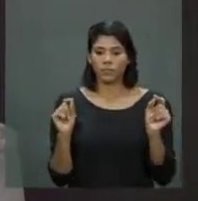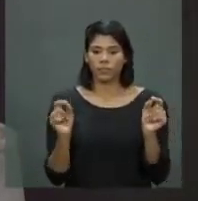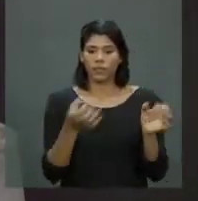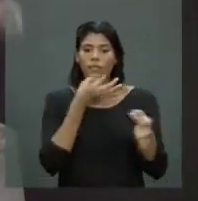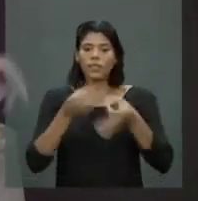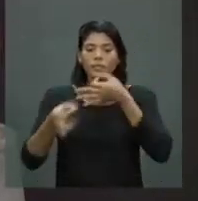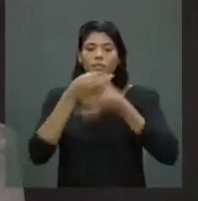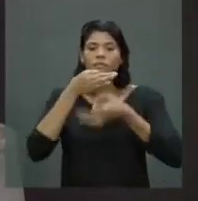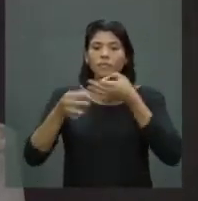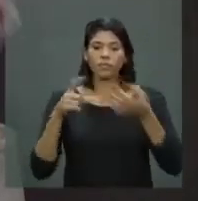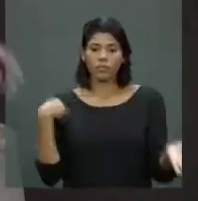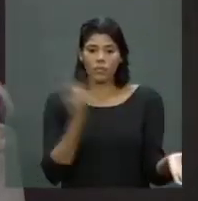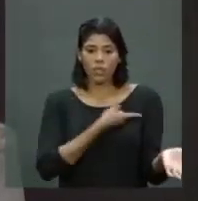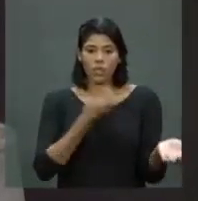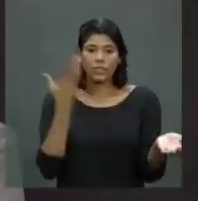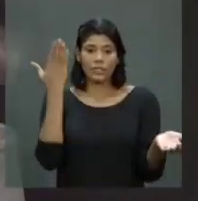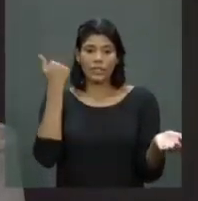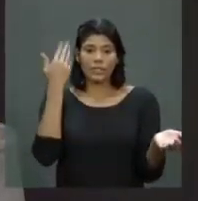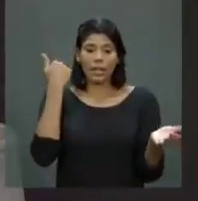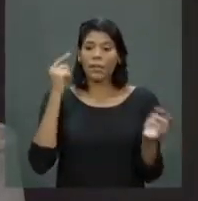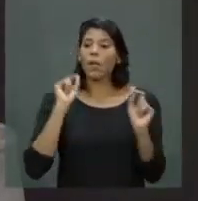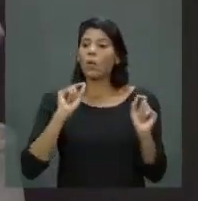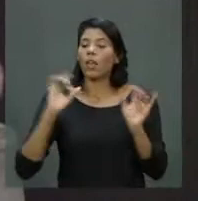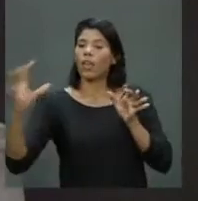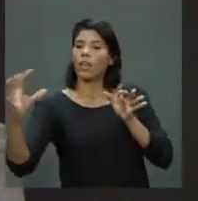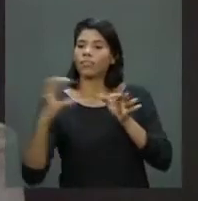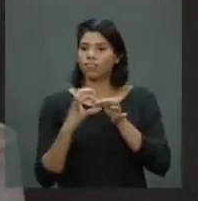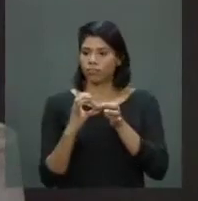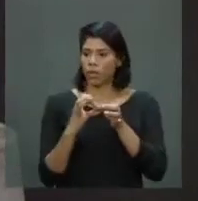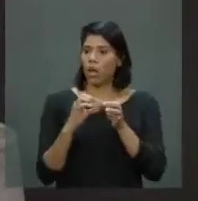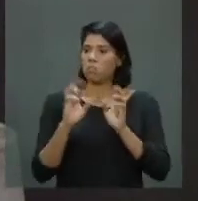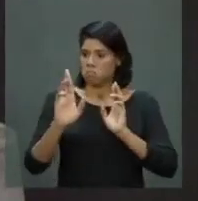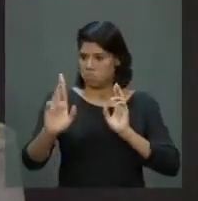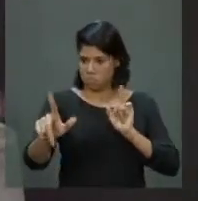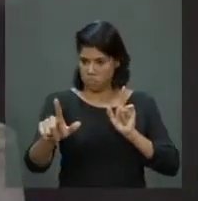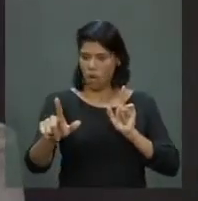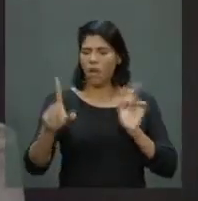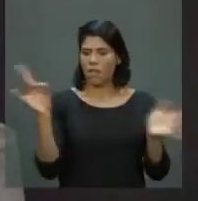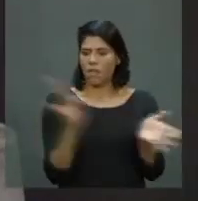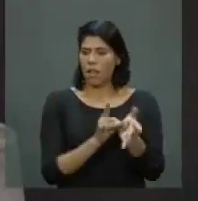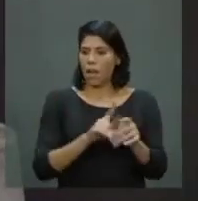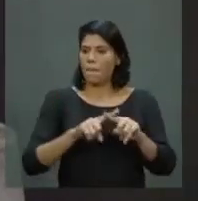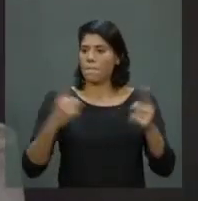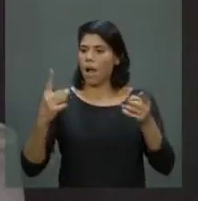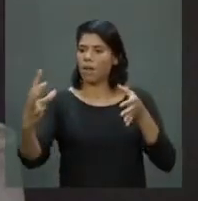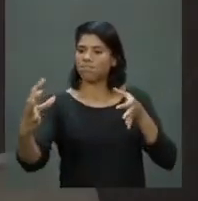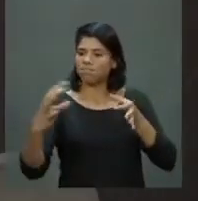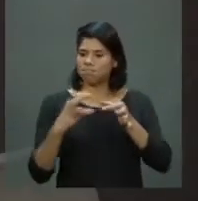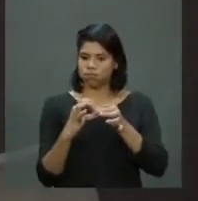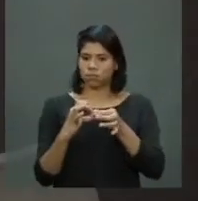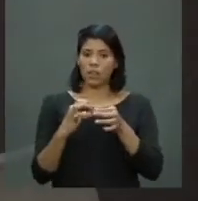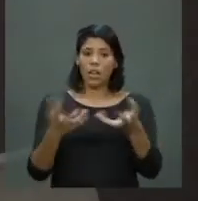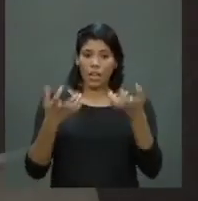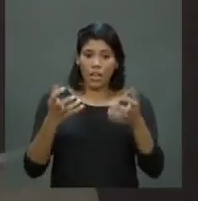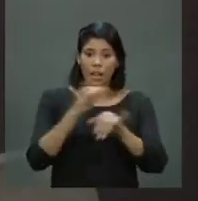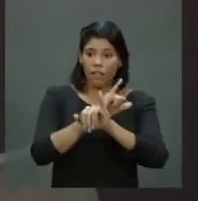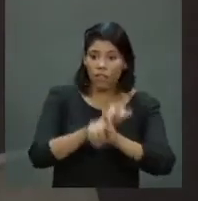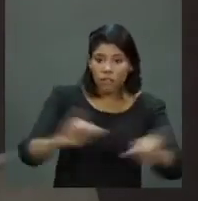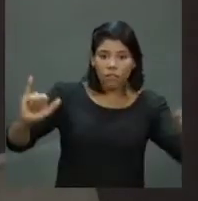nós saibamos aquilo que nos une, mesmo nas nossas diferenças. Eu queria aqui alertar aos